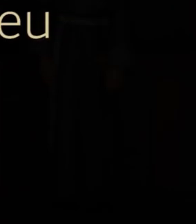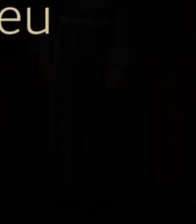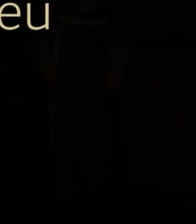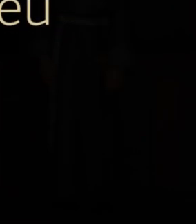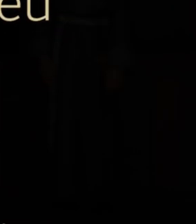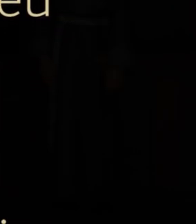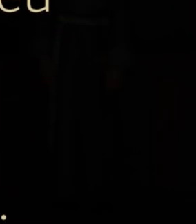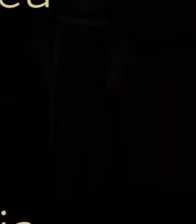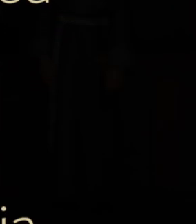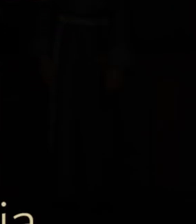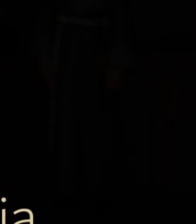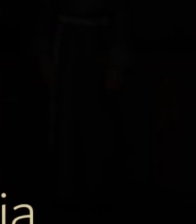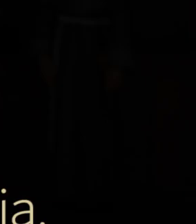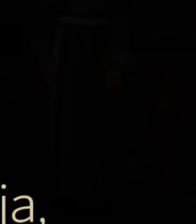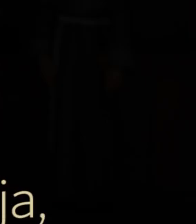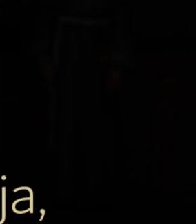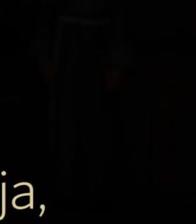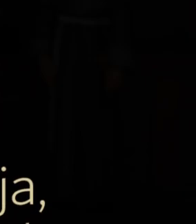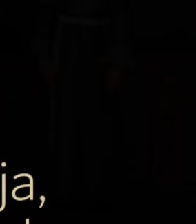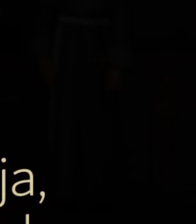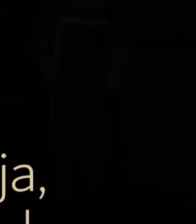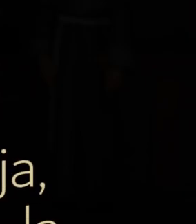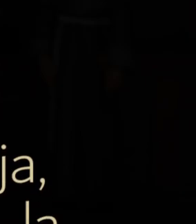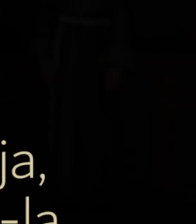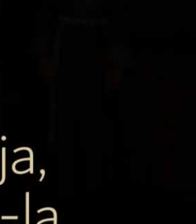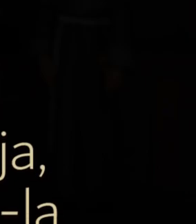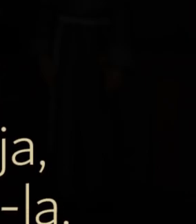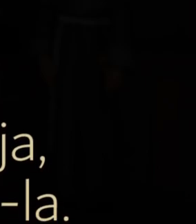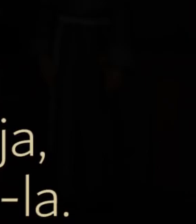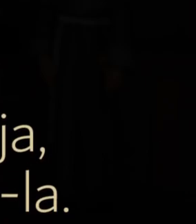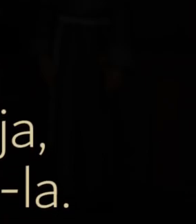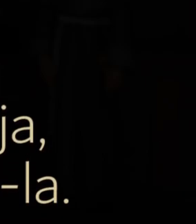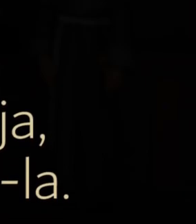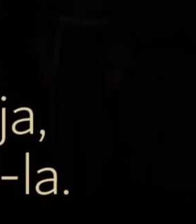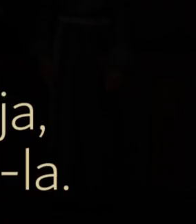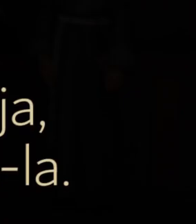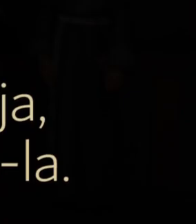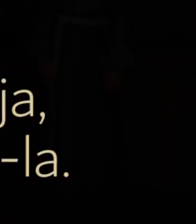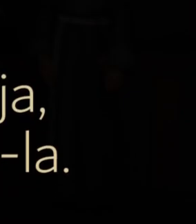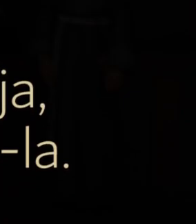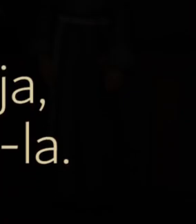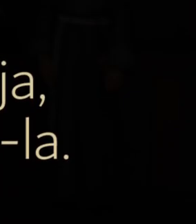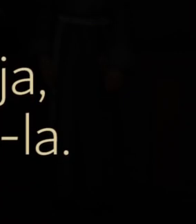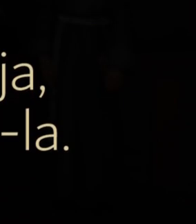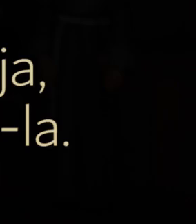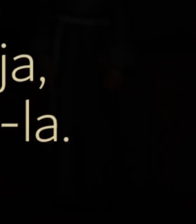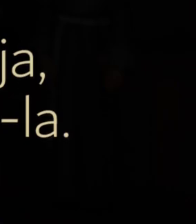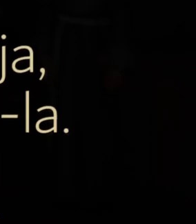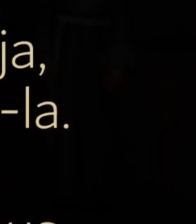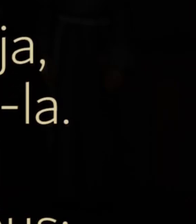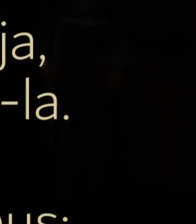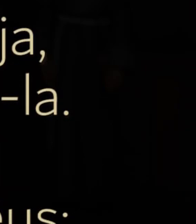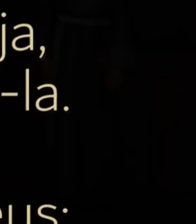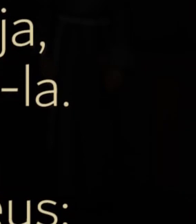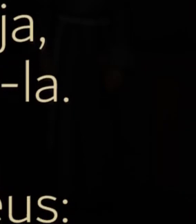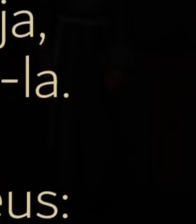Simão, filho de Jonas, porque não foi um ser humano que te revelou isso, mas o meu Pai que está no céu. Por isso eu te digo que tu és